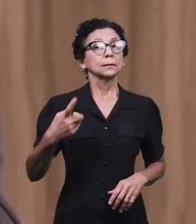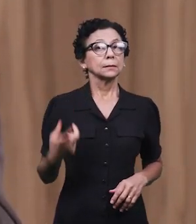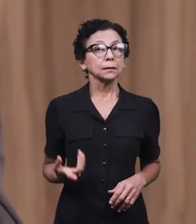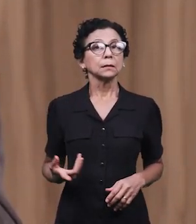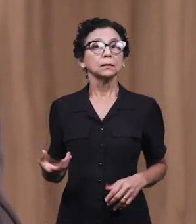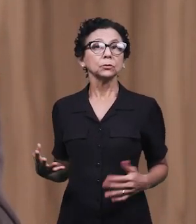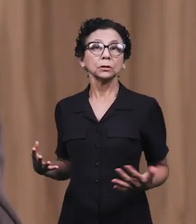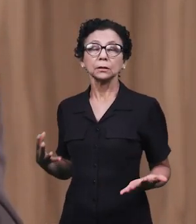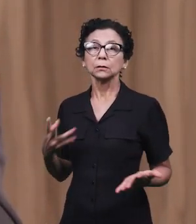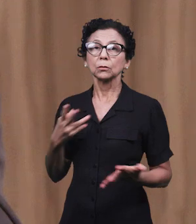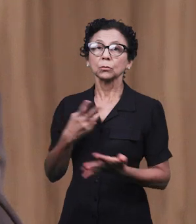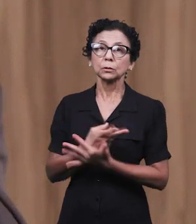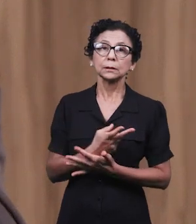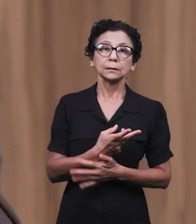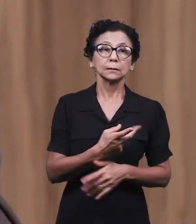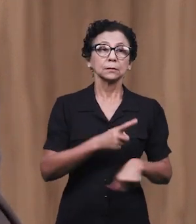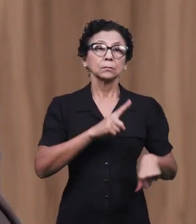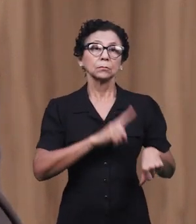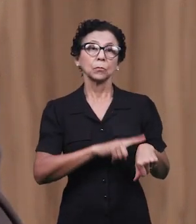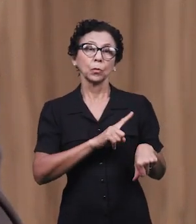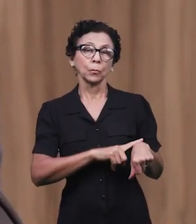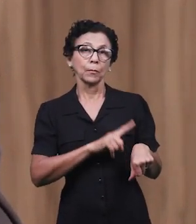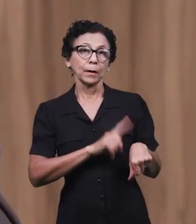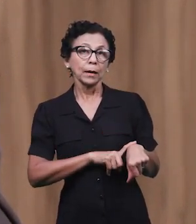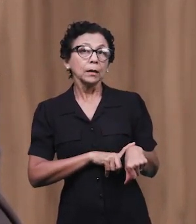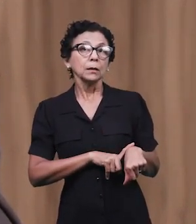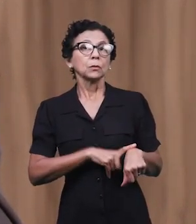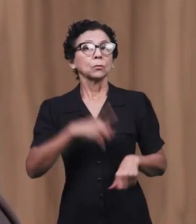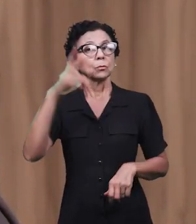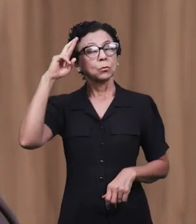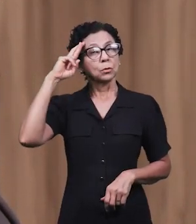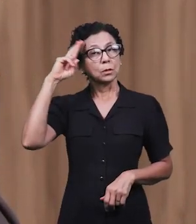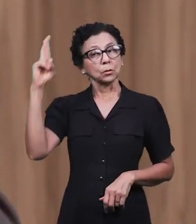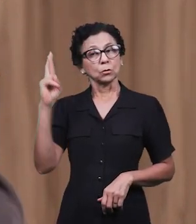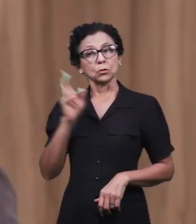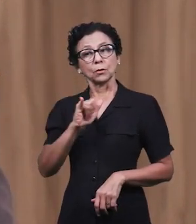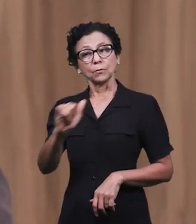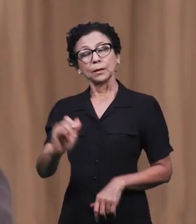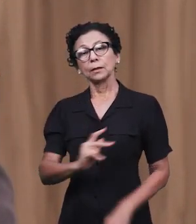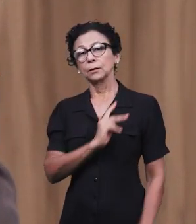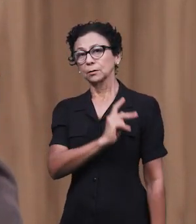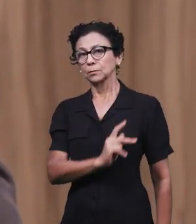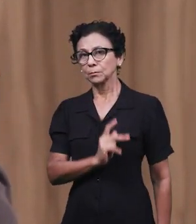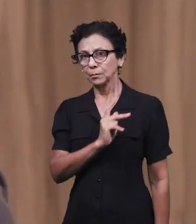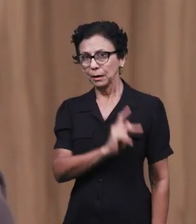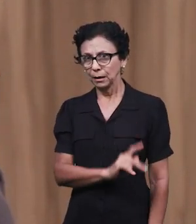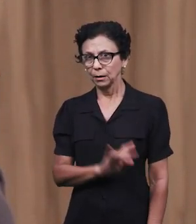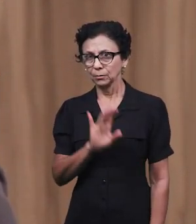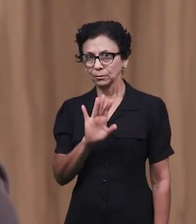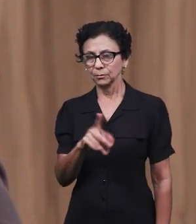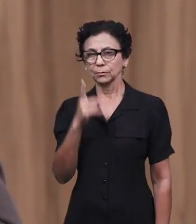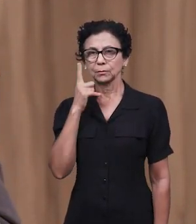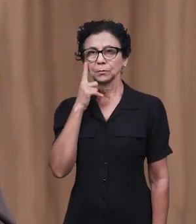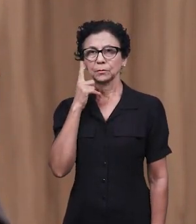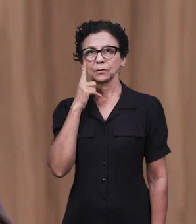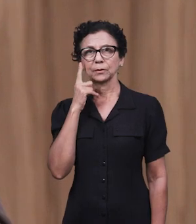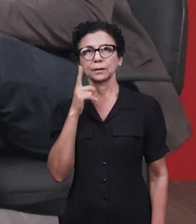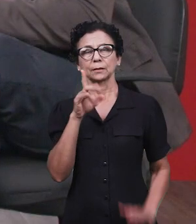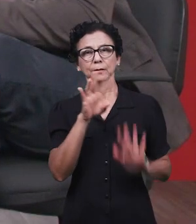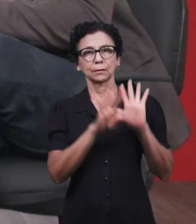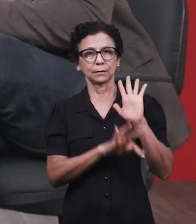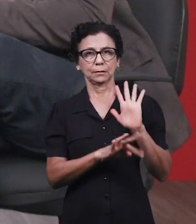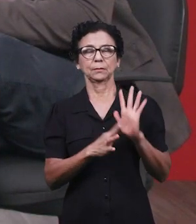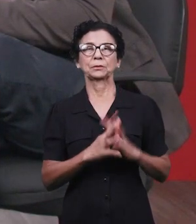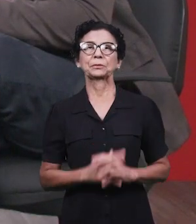que em meio a esse momento, o Senhor já havia alertado a Paulo. Vamos, então, localizar aqui